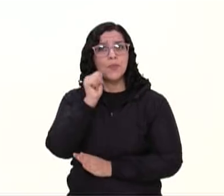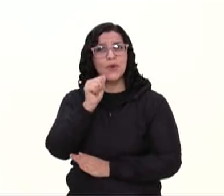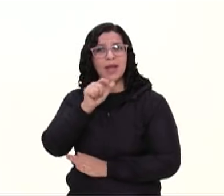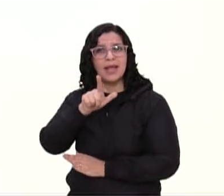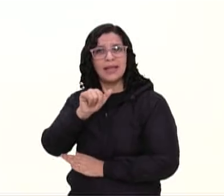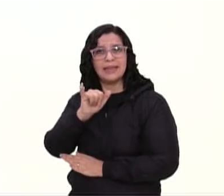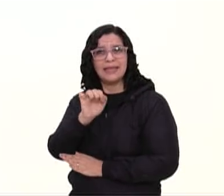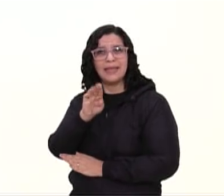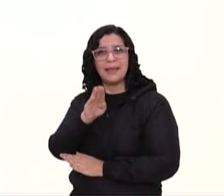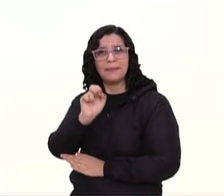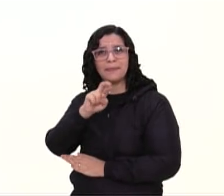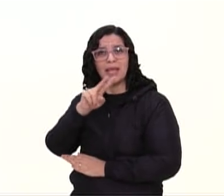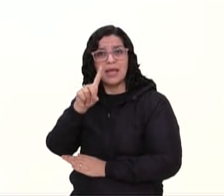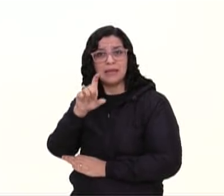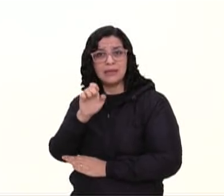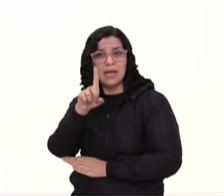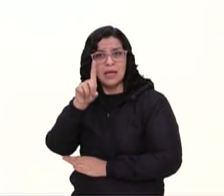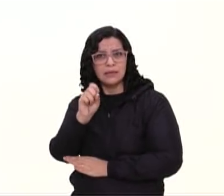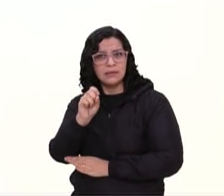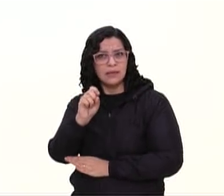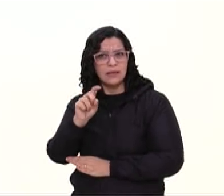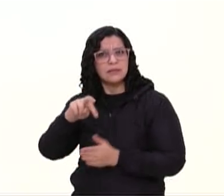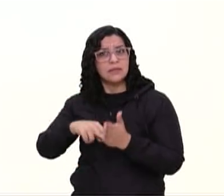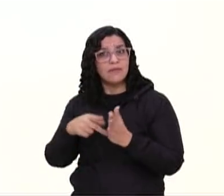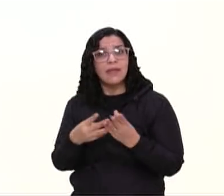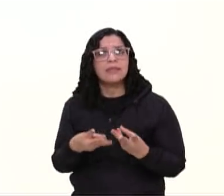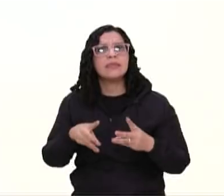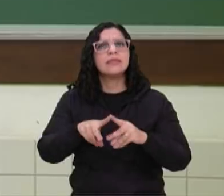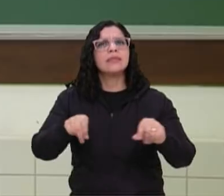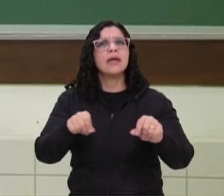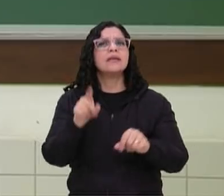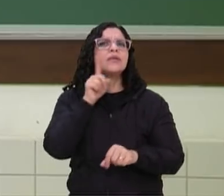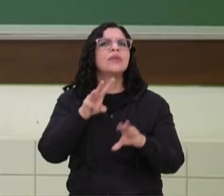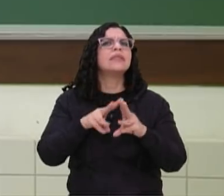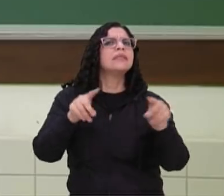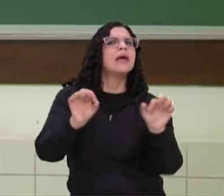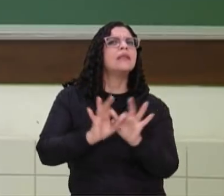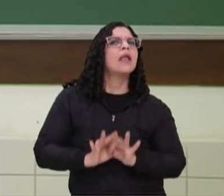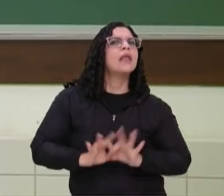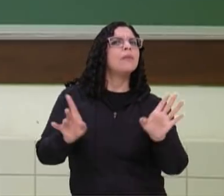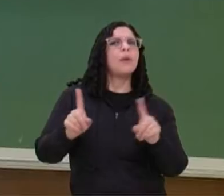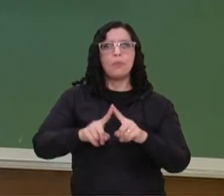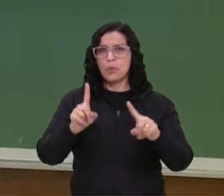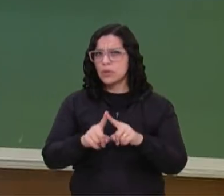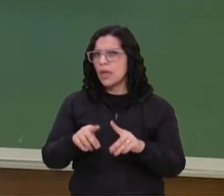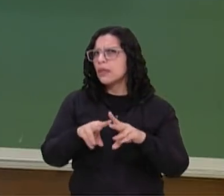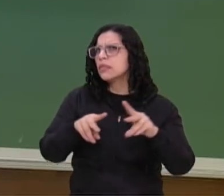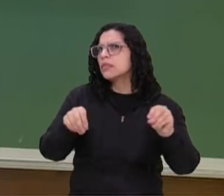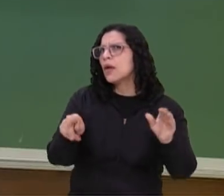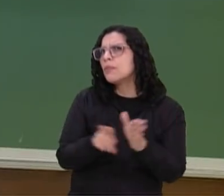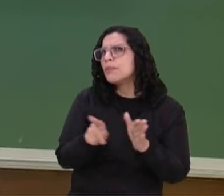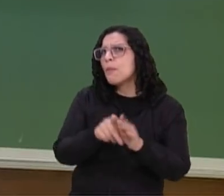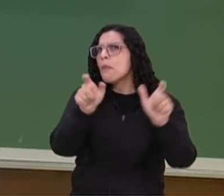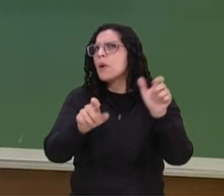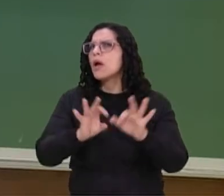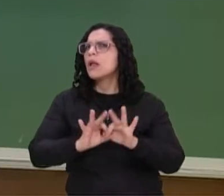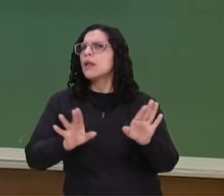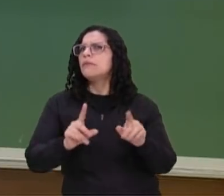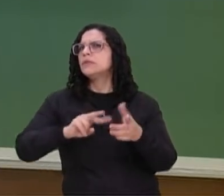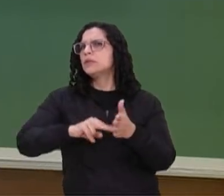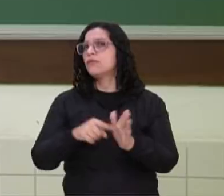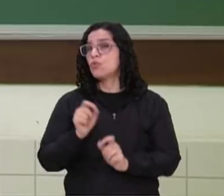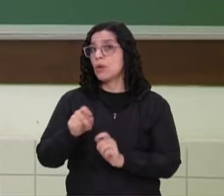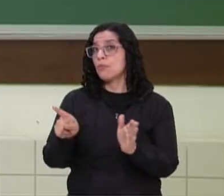Liberdade. Por que os Estados Unidos são chamados da Terra da Liberdade? Que motivos levaram a eles ser a Terra dos Livres? Isso